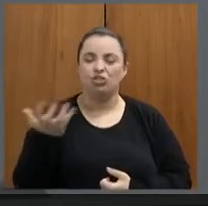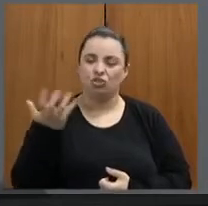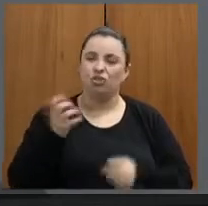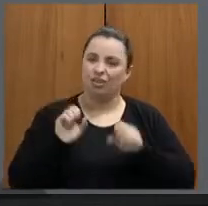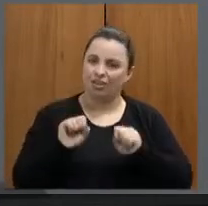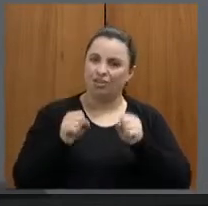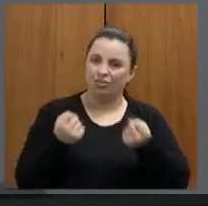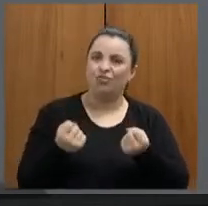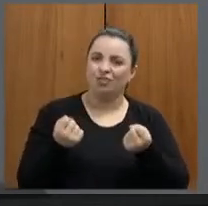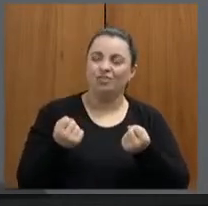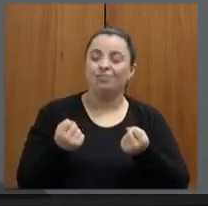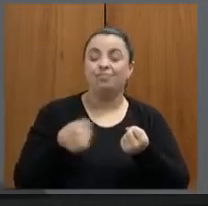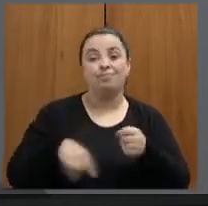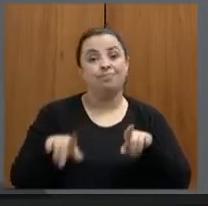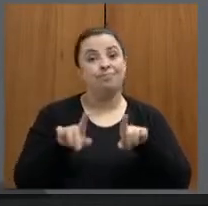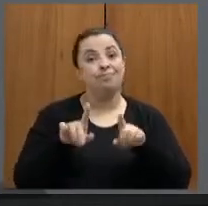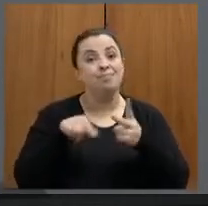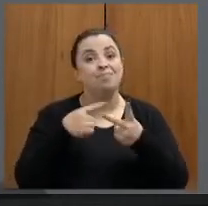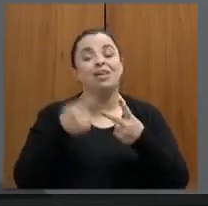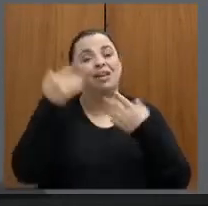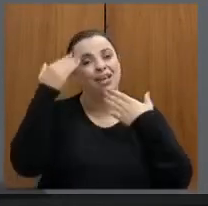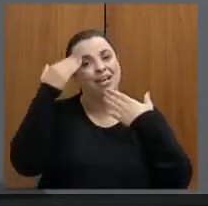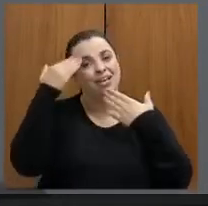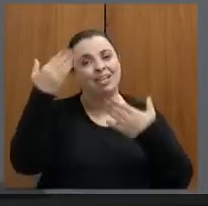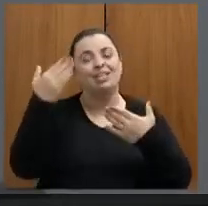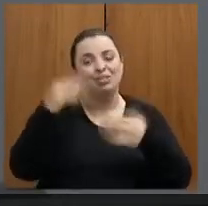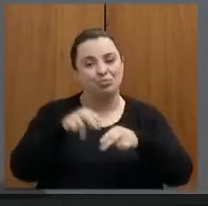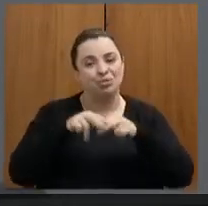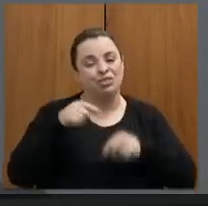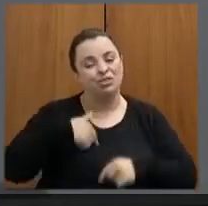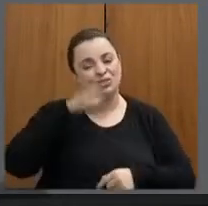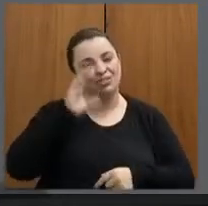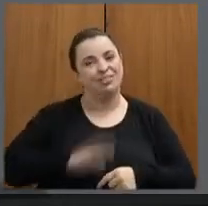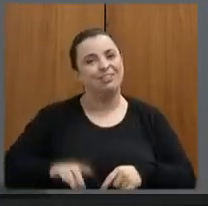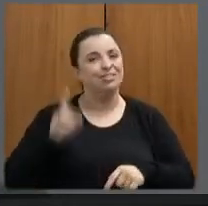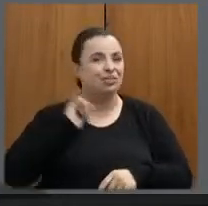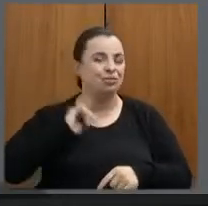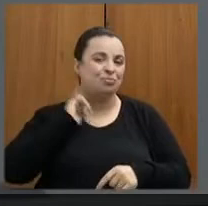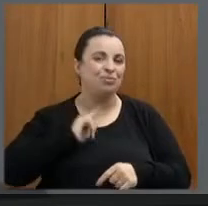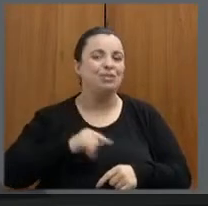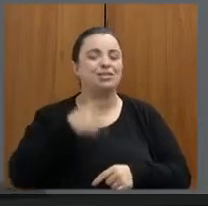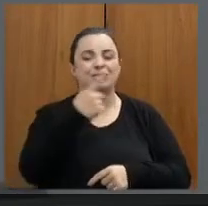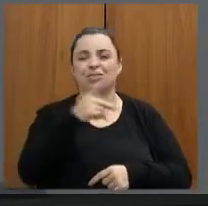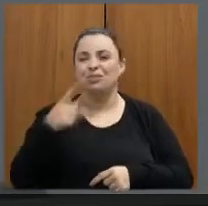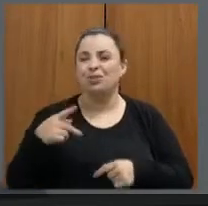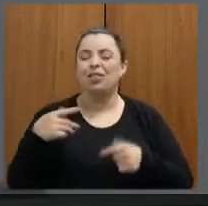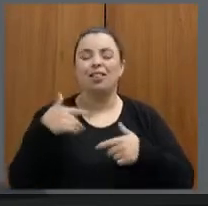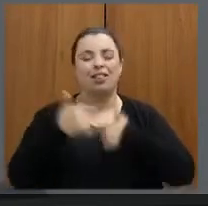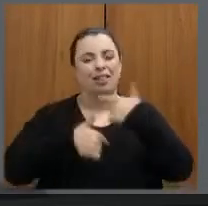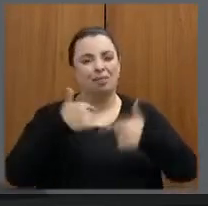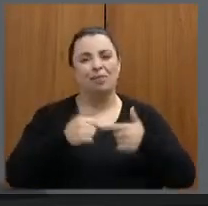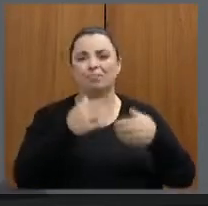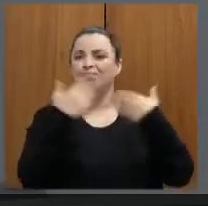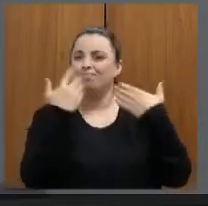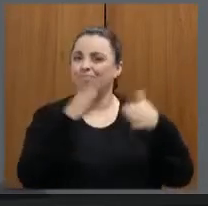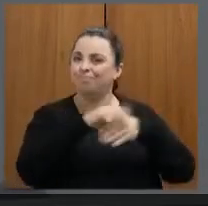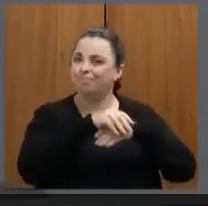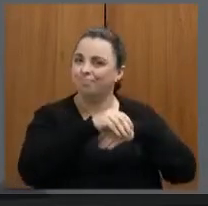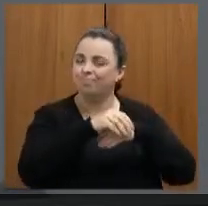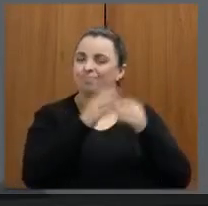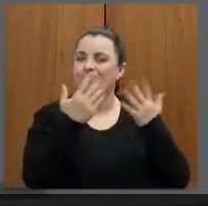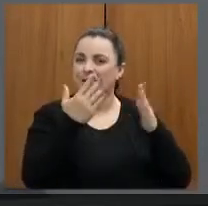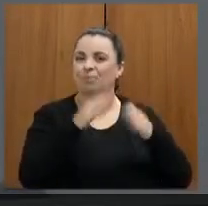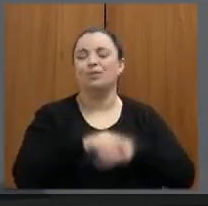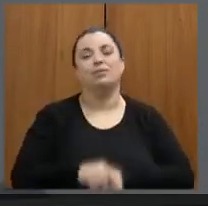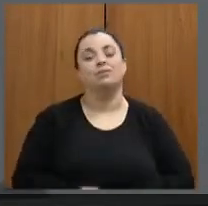aqui agradecer e inclusive é como cidadã mineira pelo trabalho de todos vocês e eu gostaria de fazer algumas perguntas